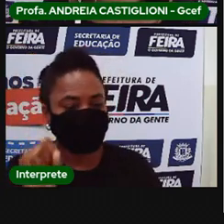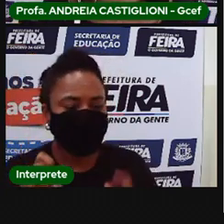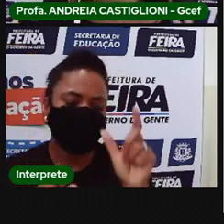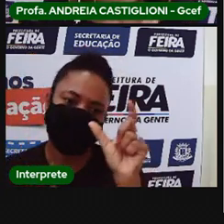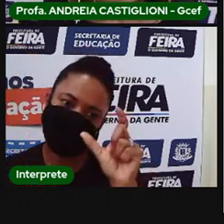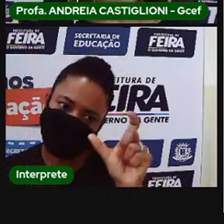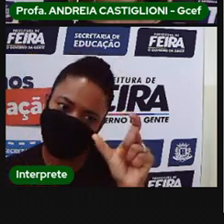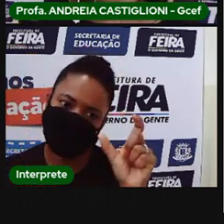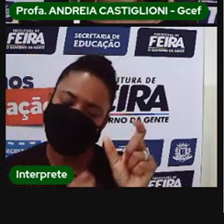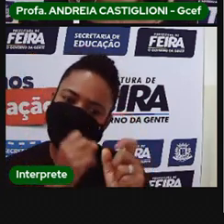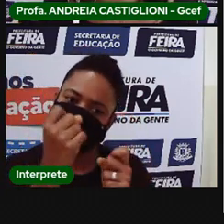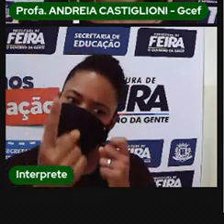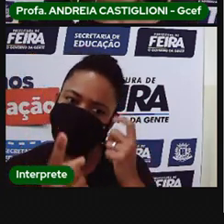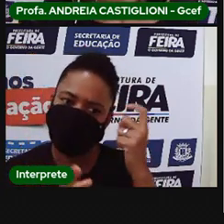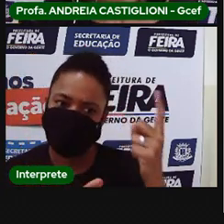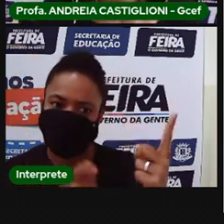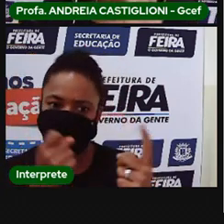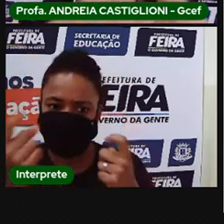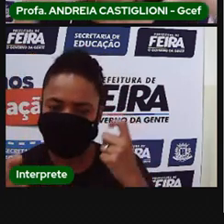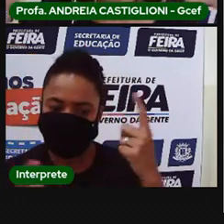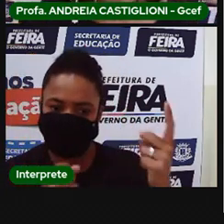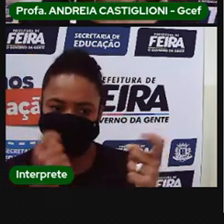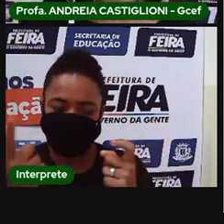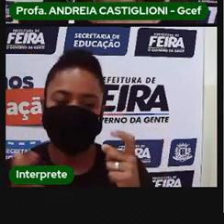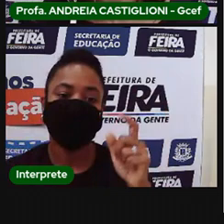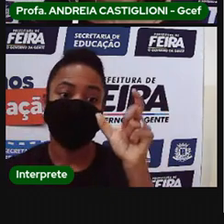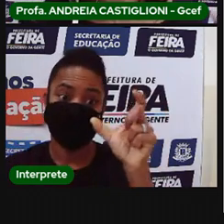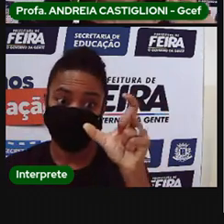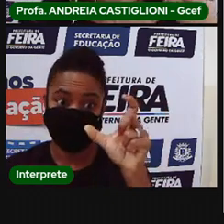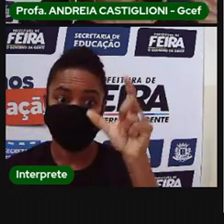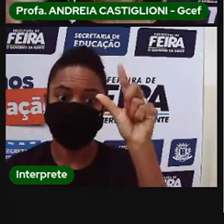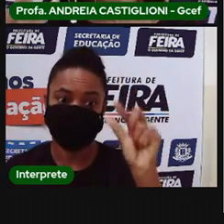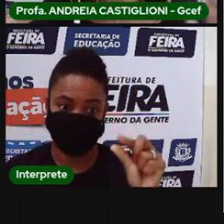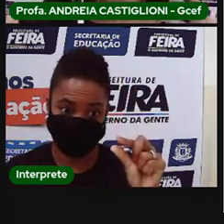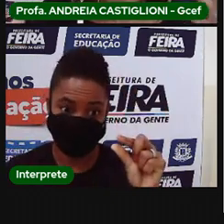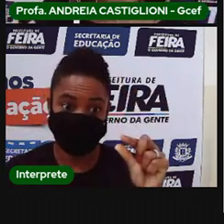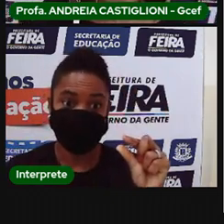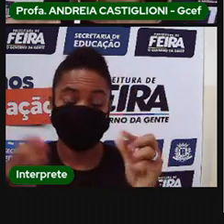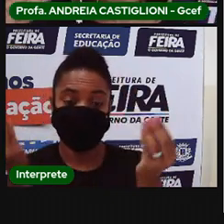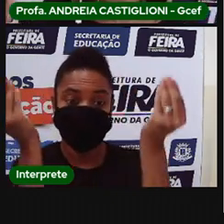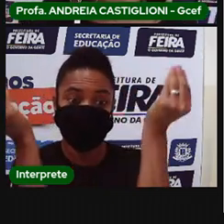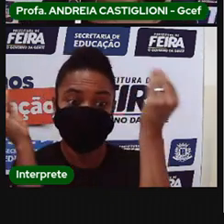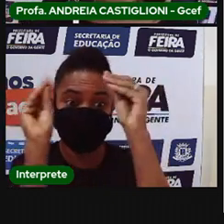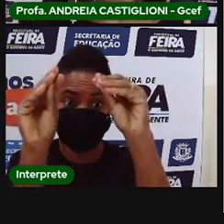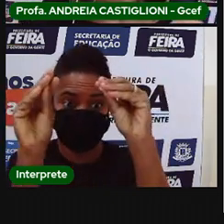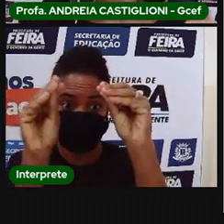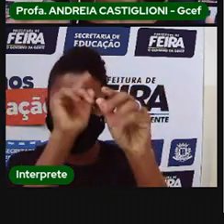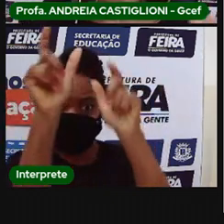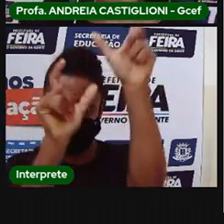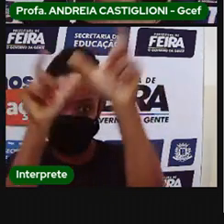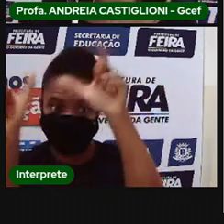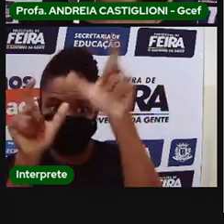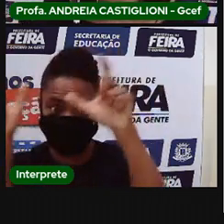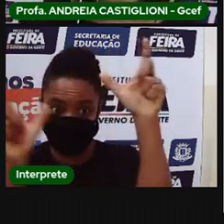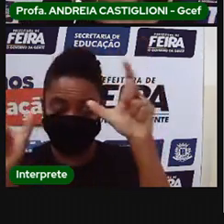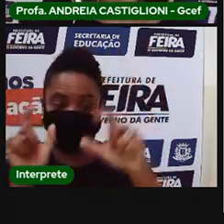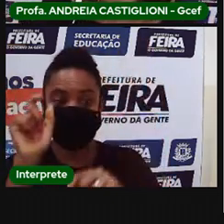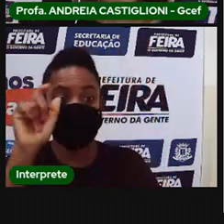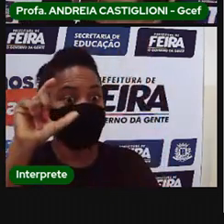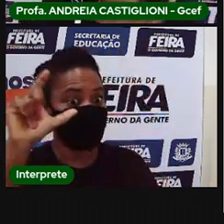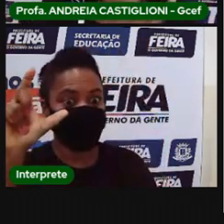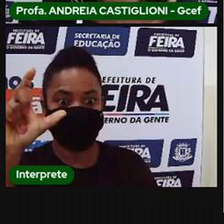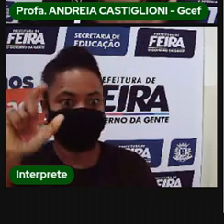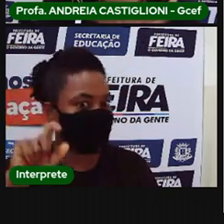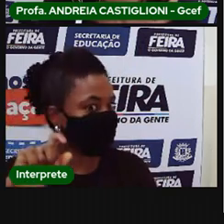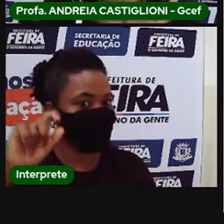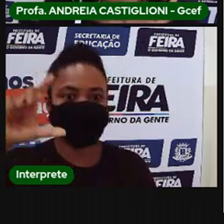mostrar aqui, vocês vão ver que as palavras maiores é porque, coincidentemente, vocês e outros colegas colocaram a